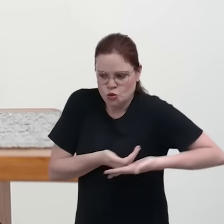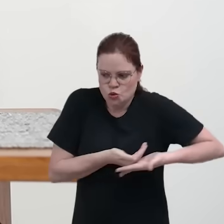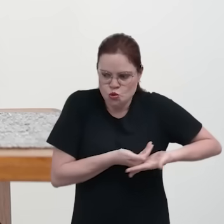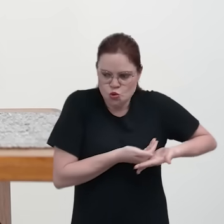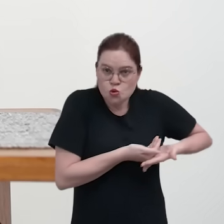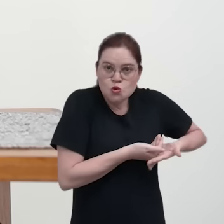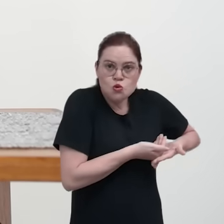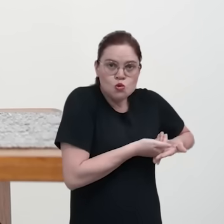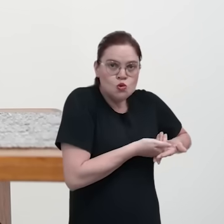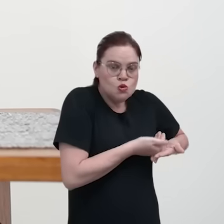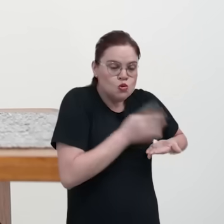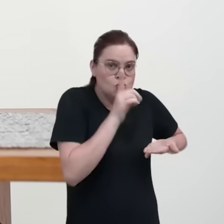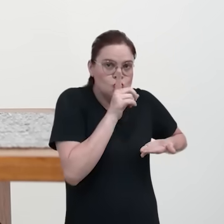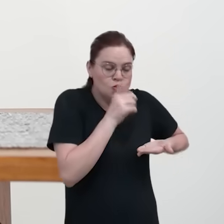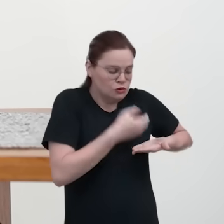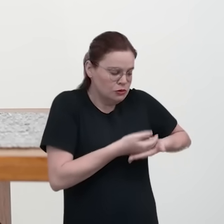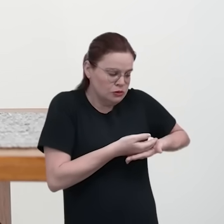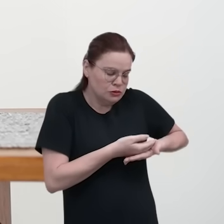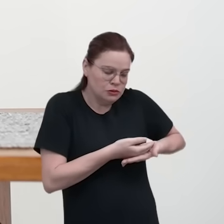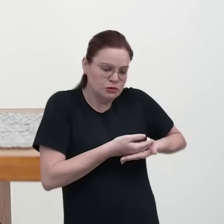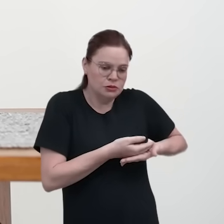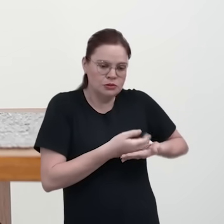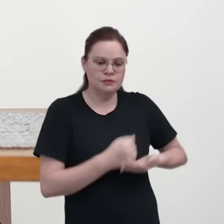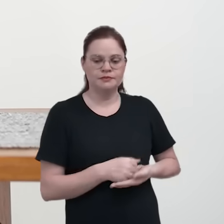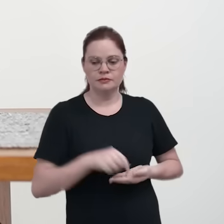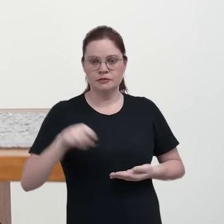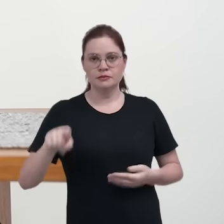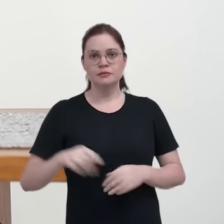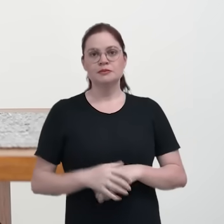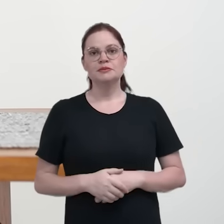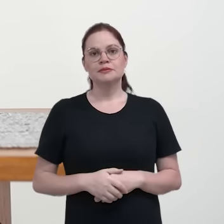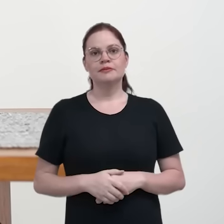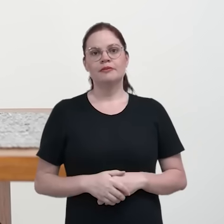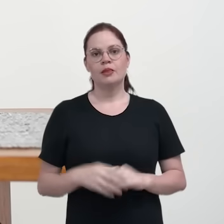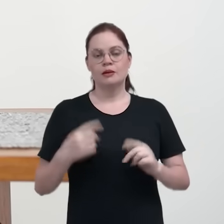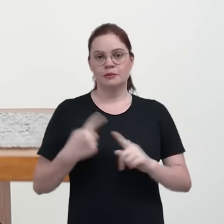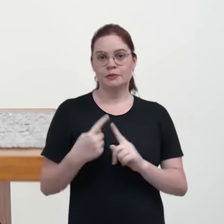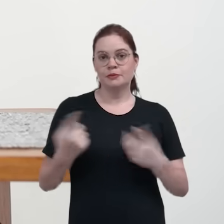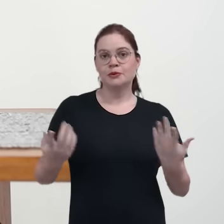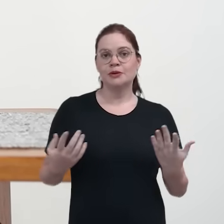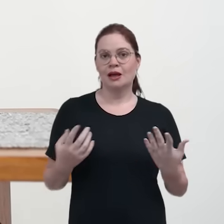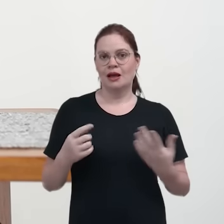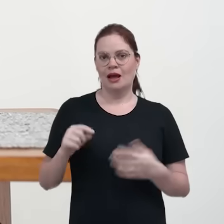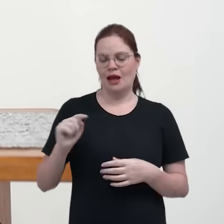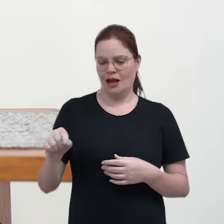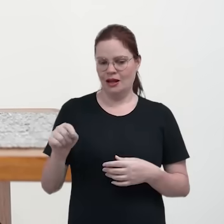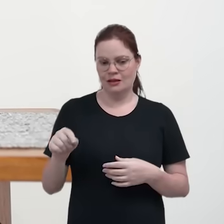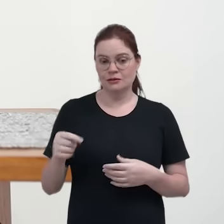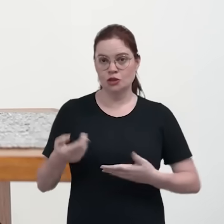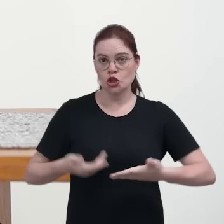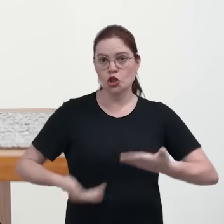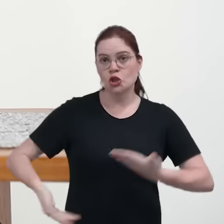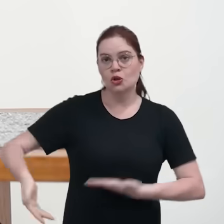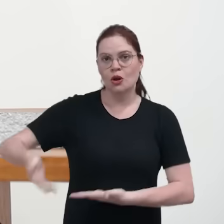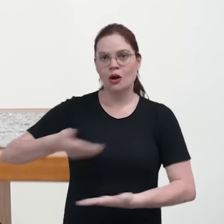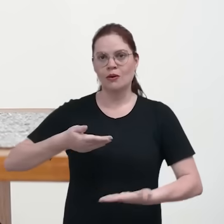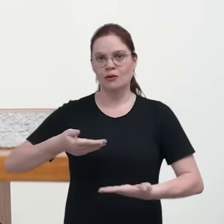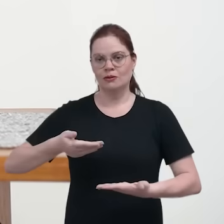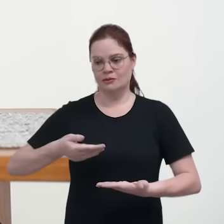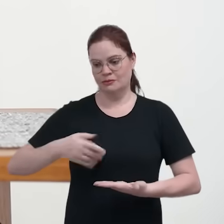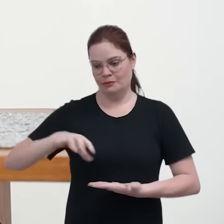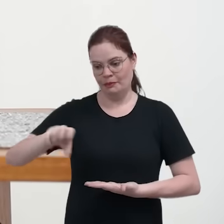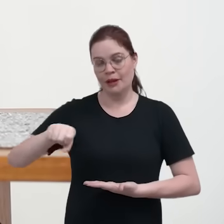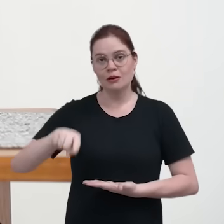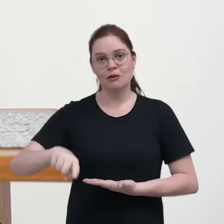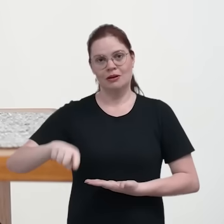isso, além dela tirar a vida do filho dela, ela quis